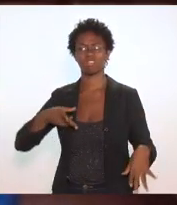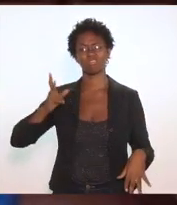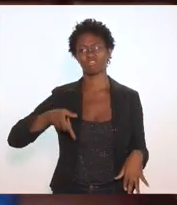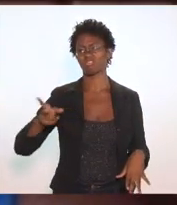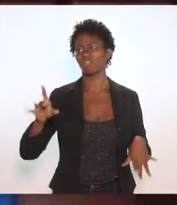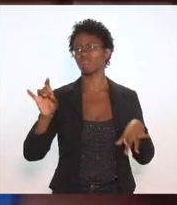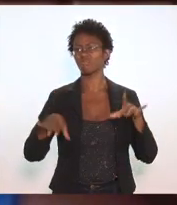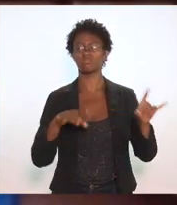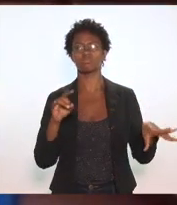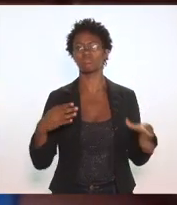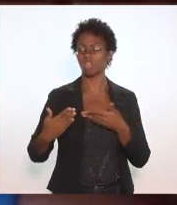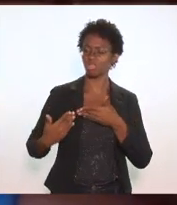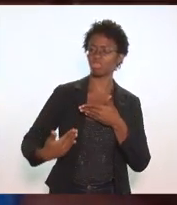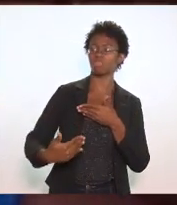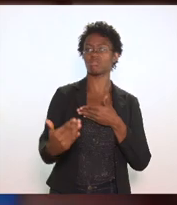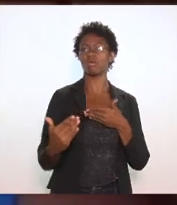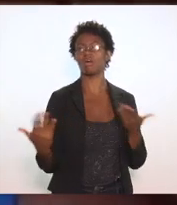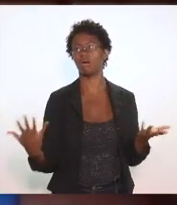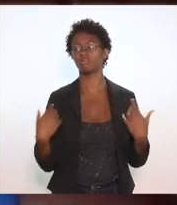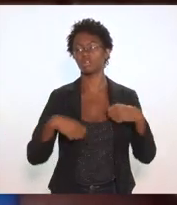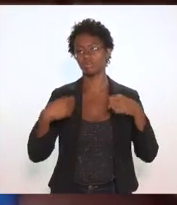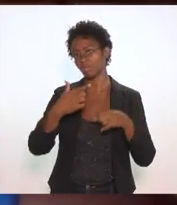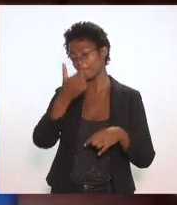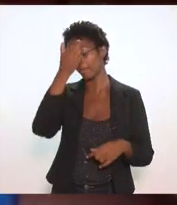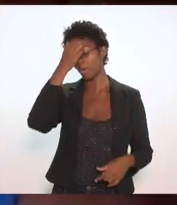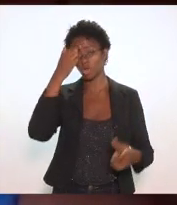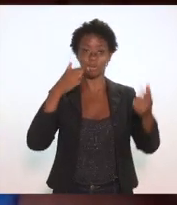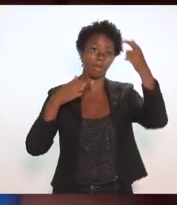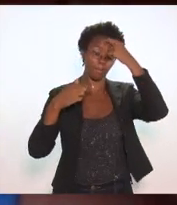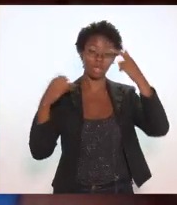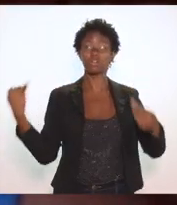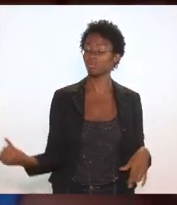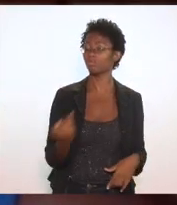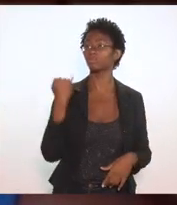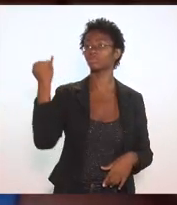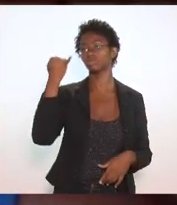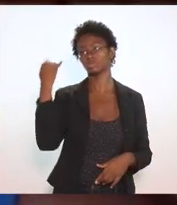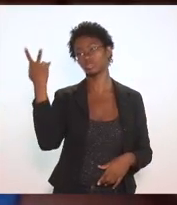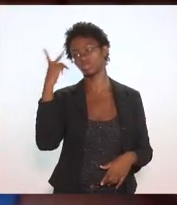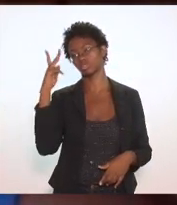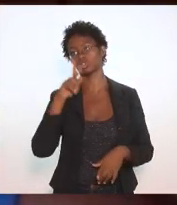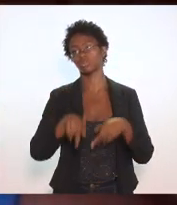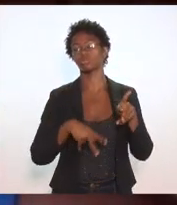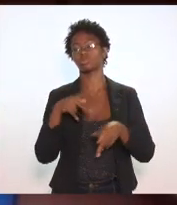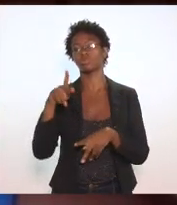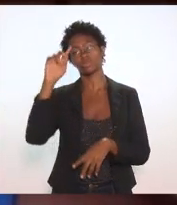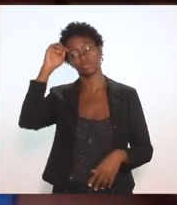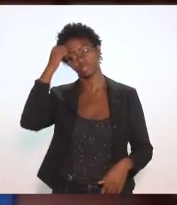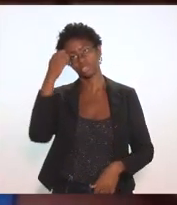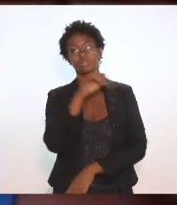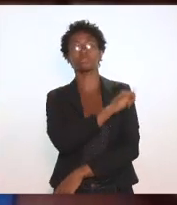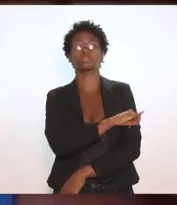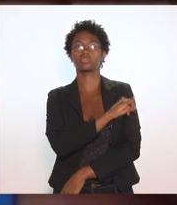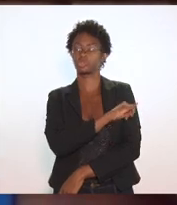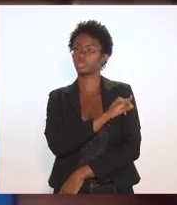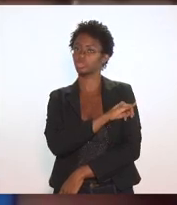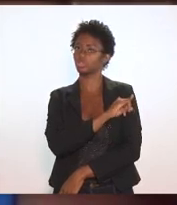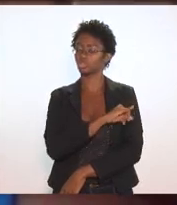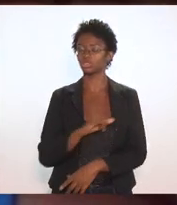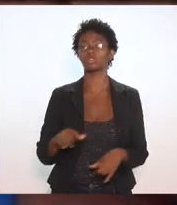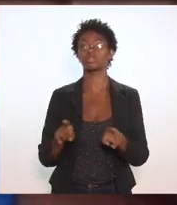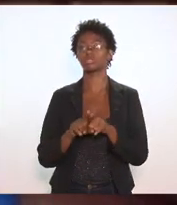consideravelmente nos últimos tempos. É memória, é um lugar de memória importante da história do povo negro do Estado do Rio de Janeiro, de um